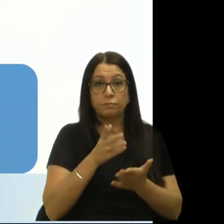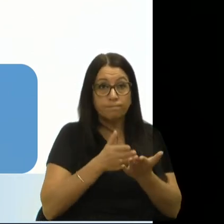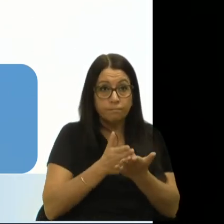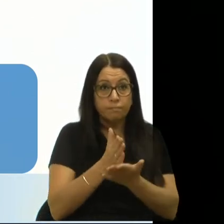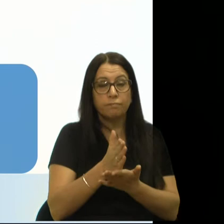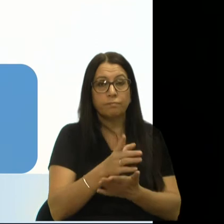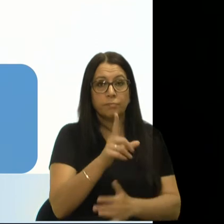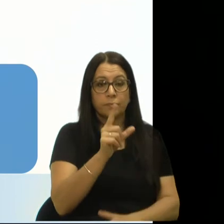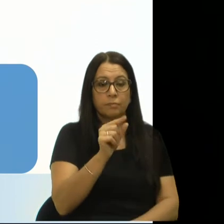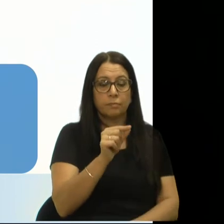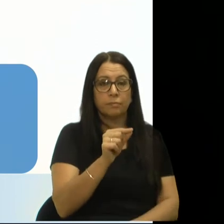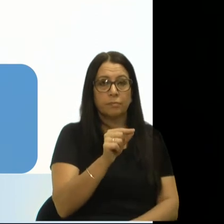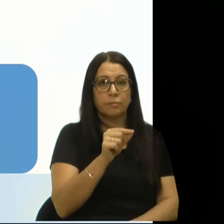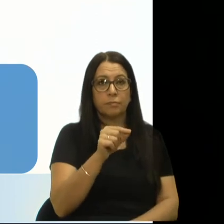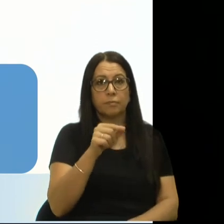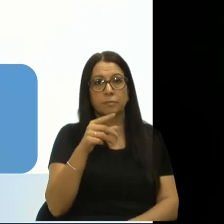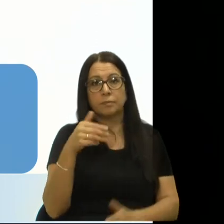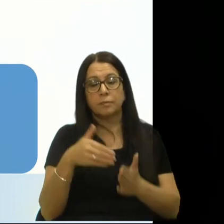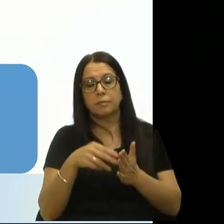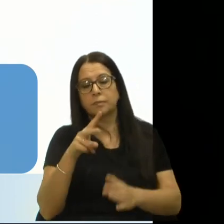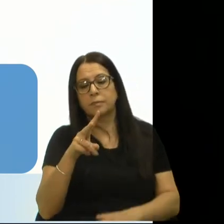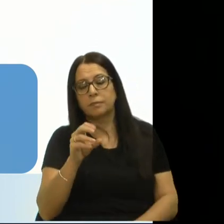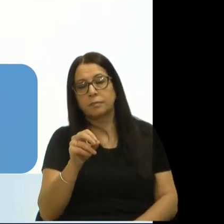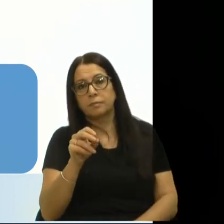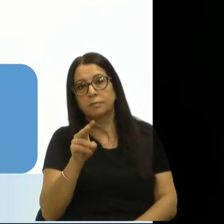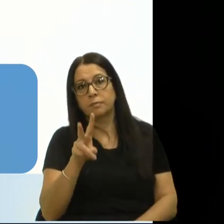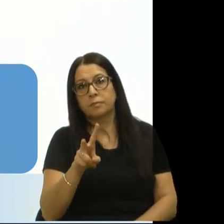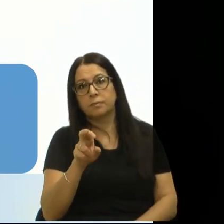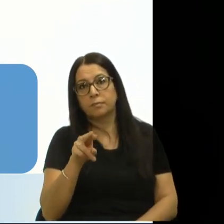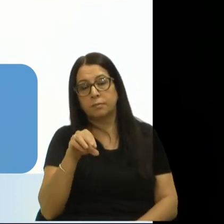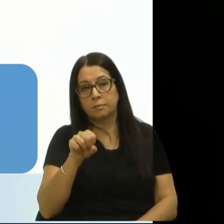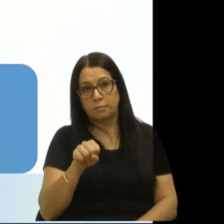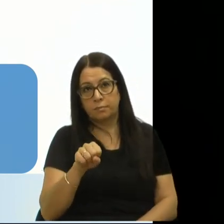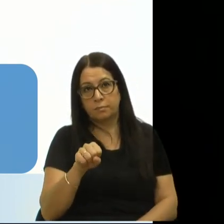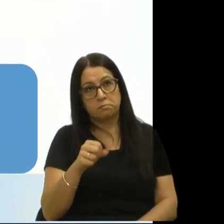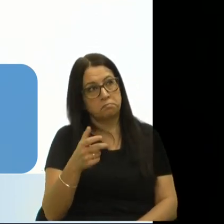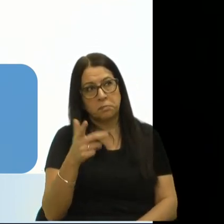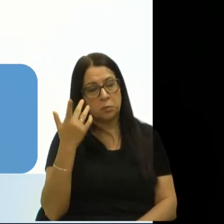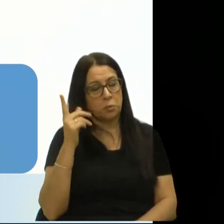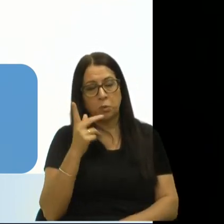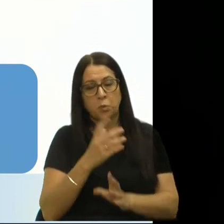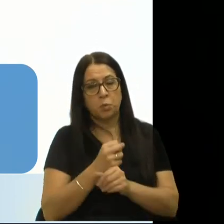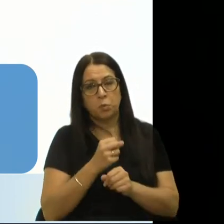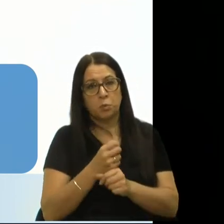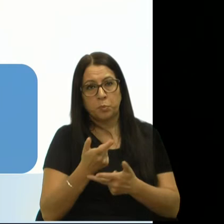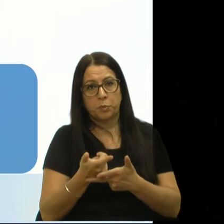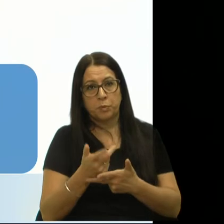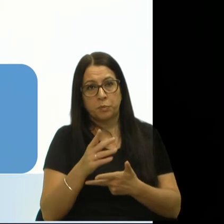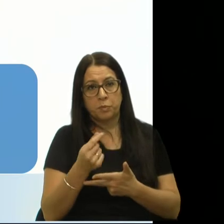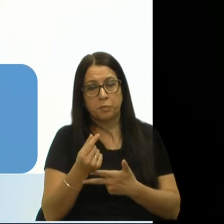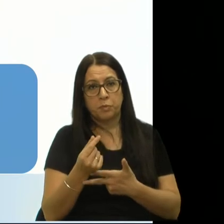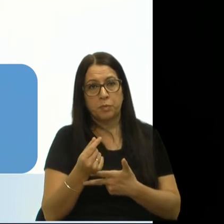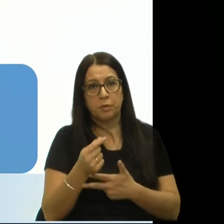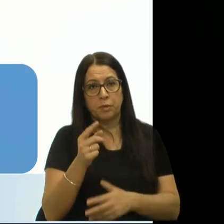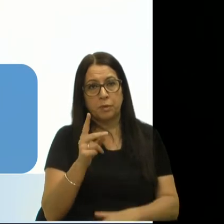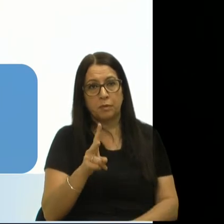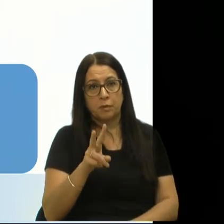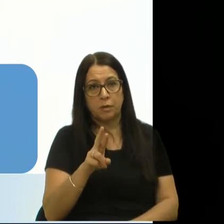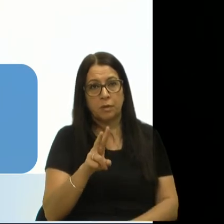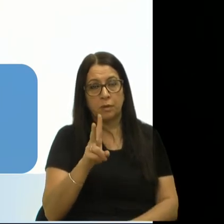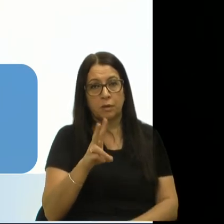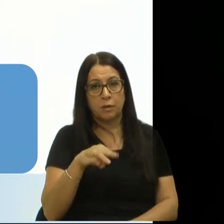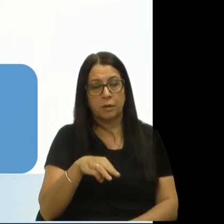de 10 a 20 VRMs. Então, o que daria... Eu não tenho aqui calculado o valor, mas o valor da VRM é